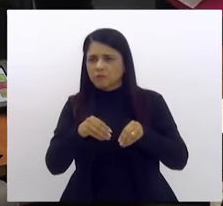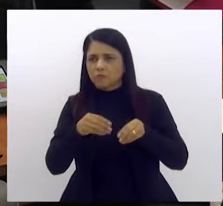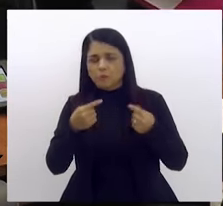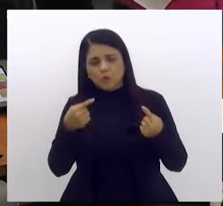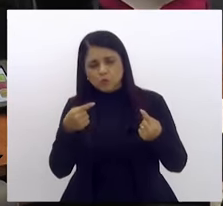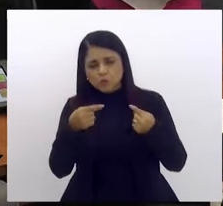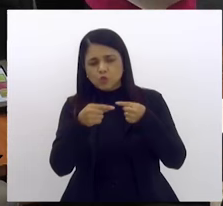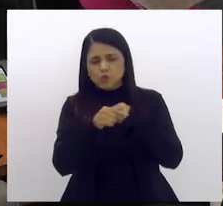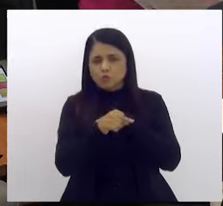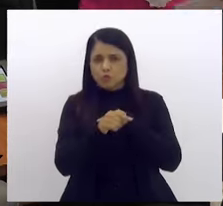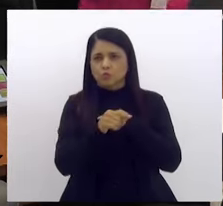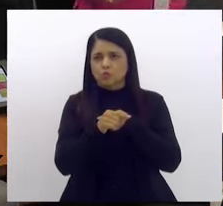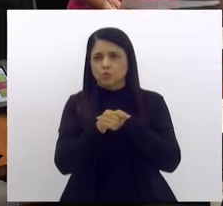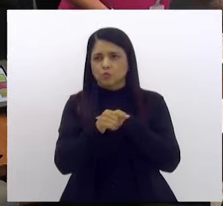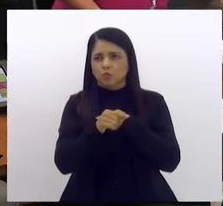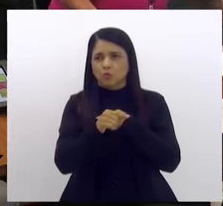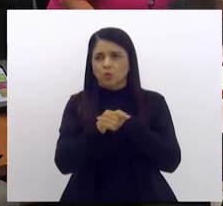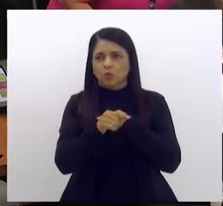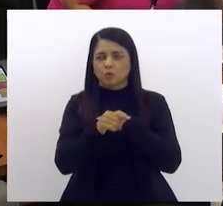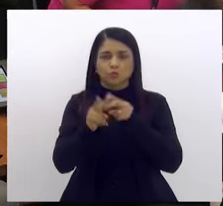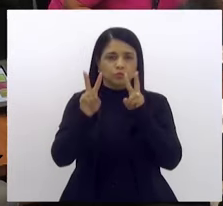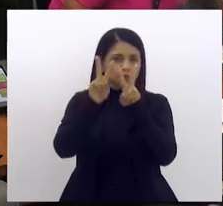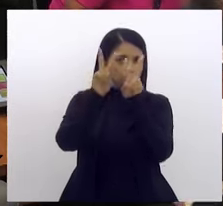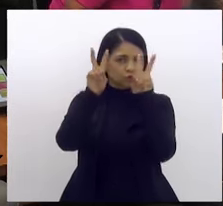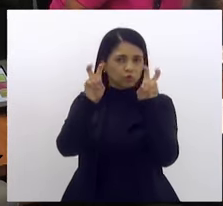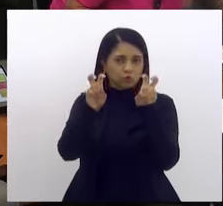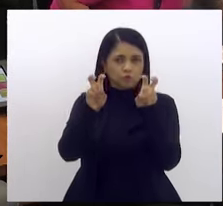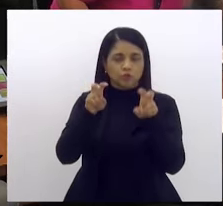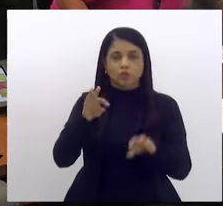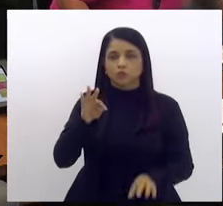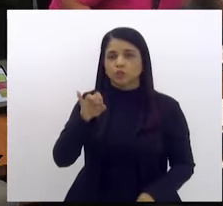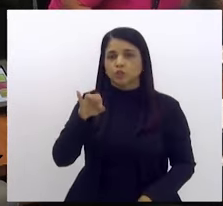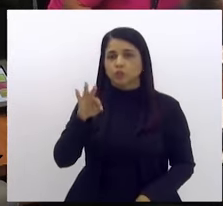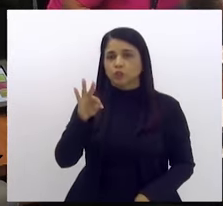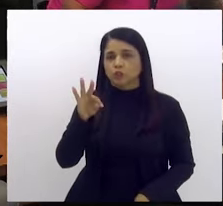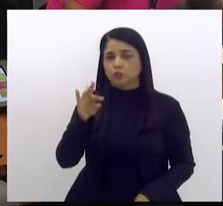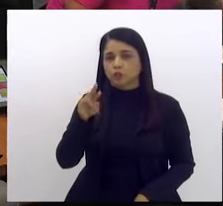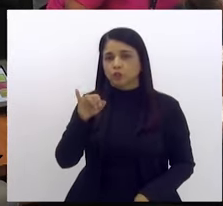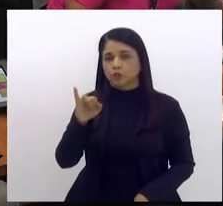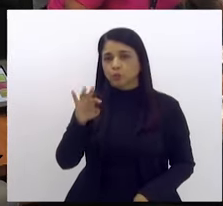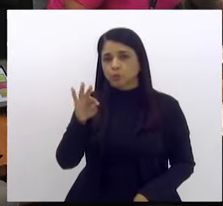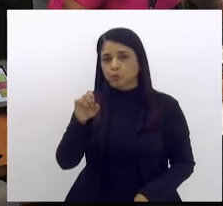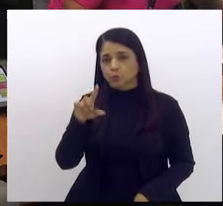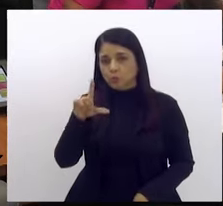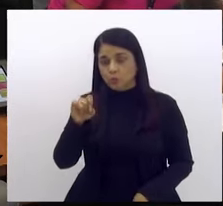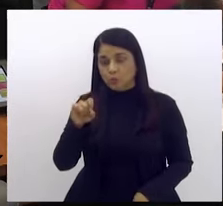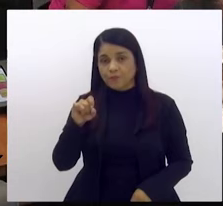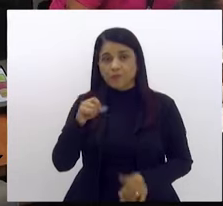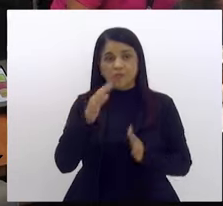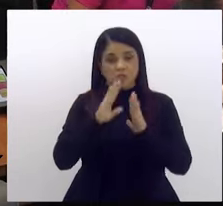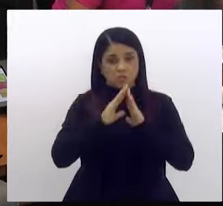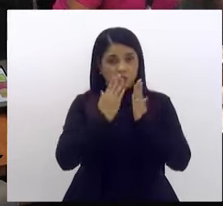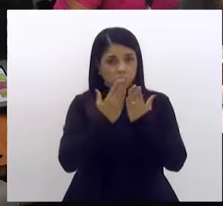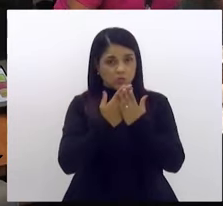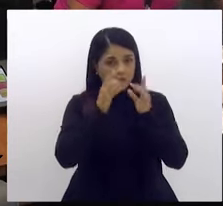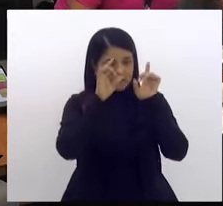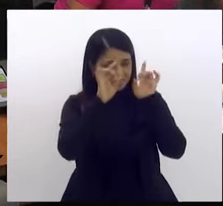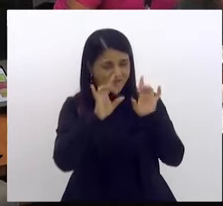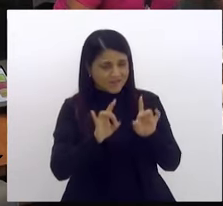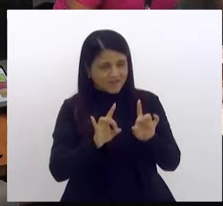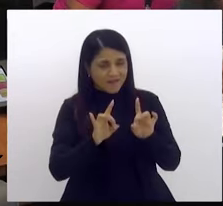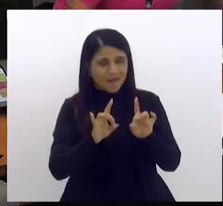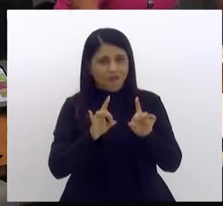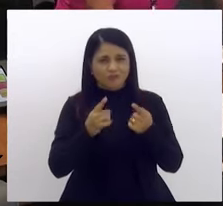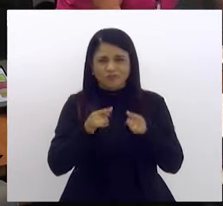discordo do título de Escola Especial de Gênios. Ok, vamos lá.